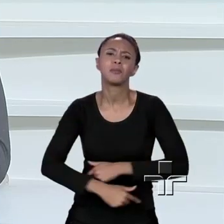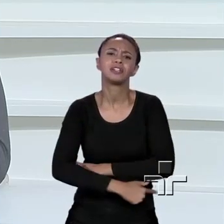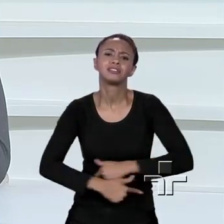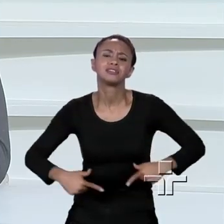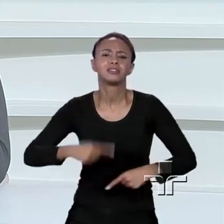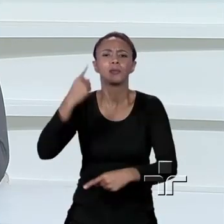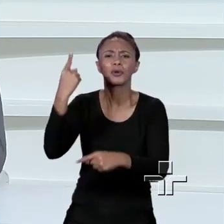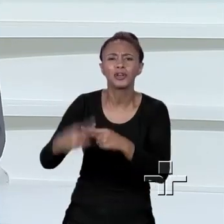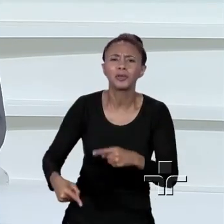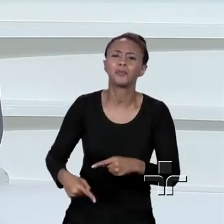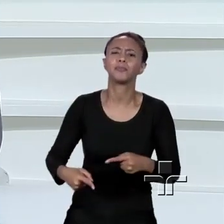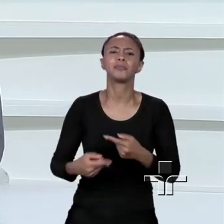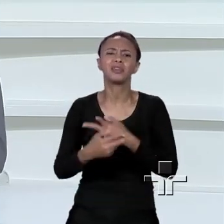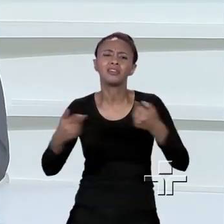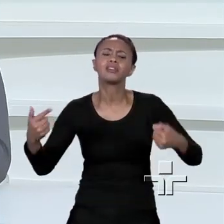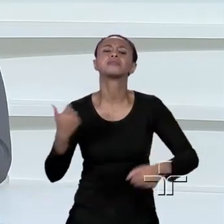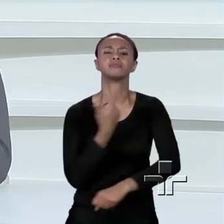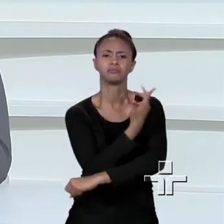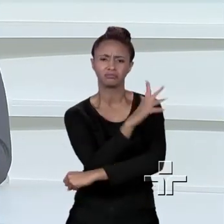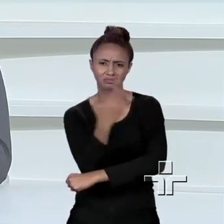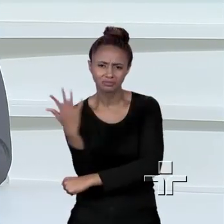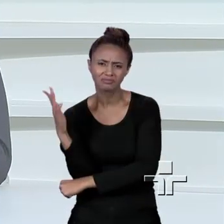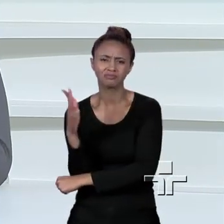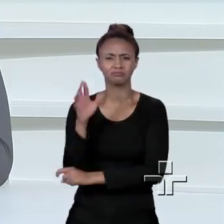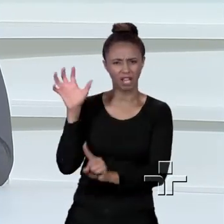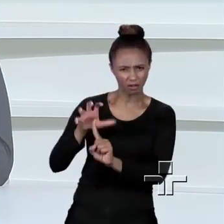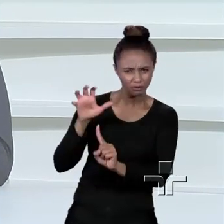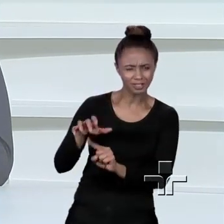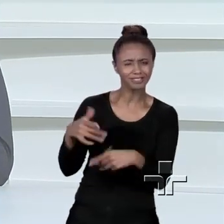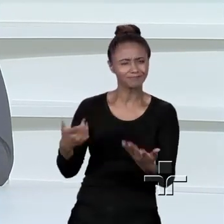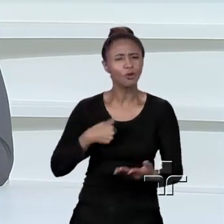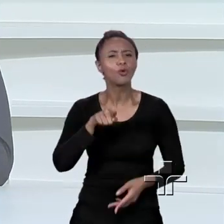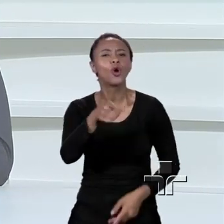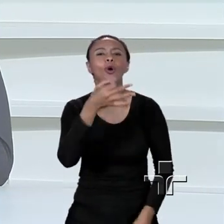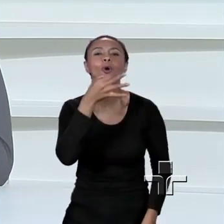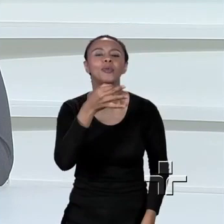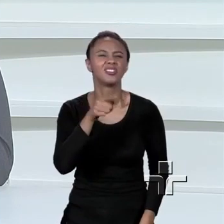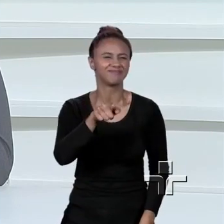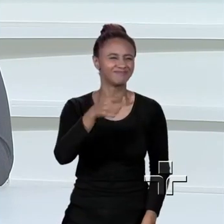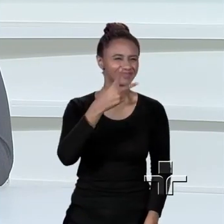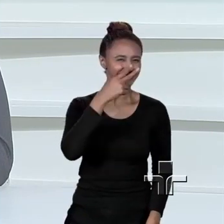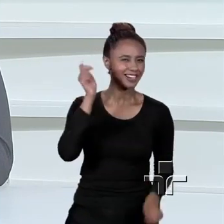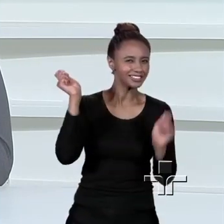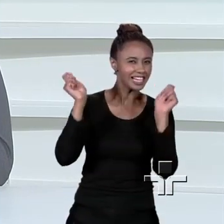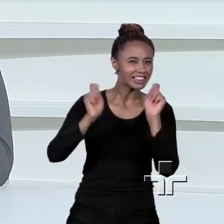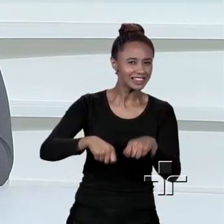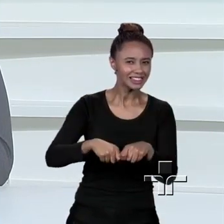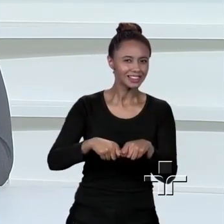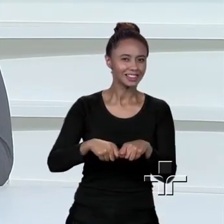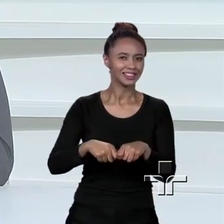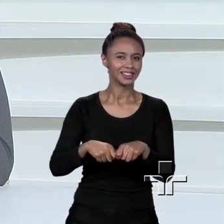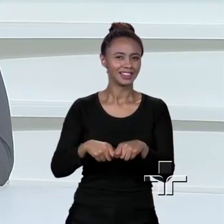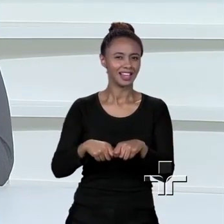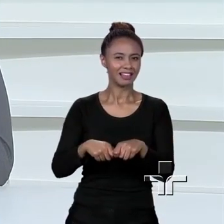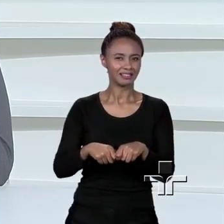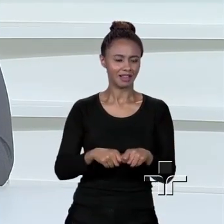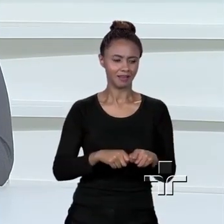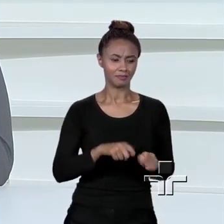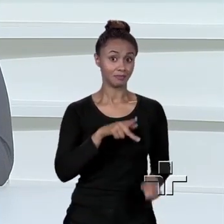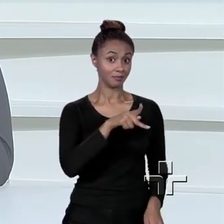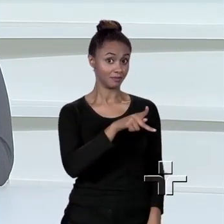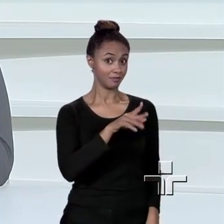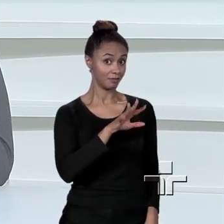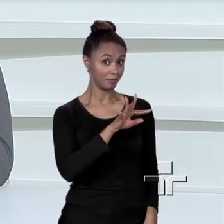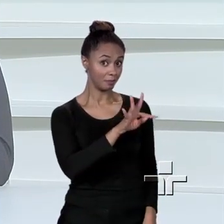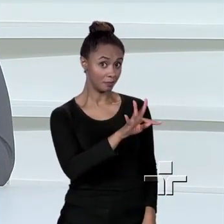ambiental, são temas que a senhora aqui já criticou, né? Eu queria saber, a senhora vê possibilidade de estar unida a setores ao PT